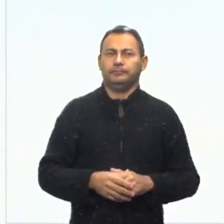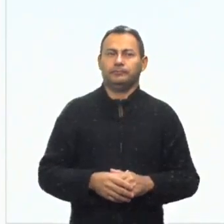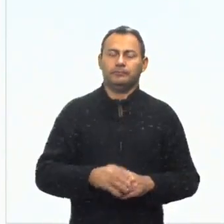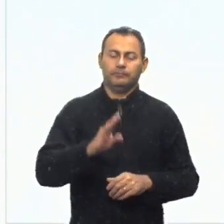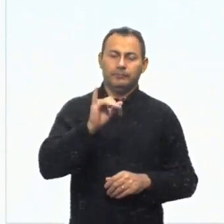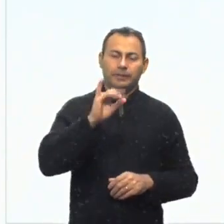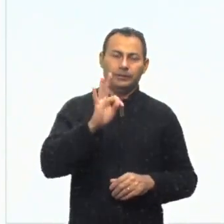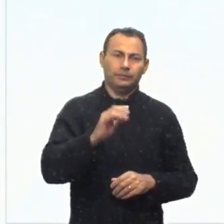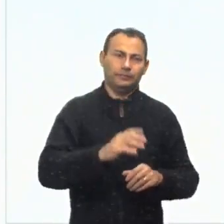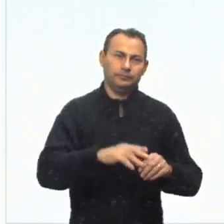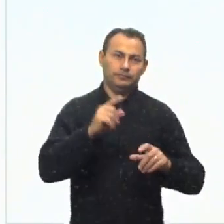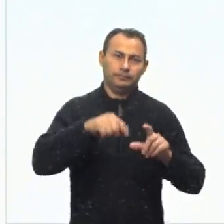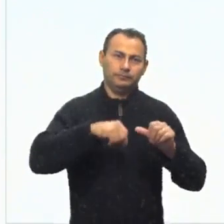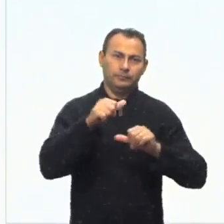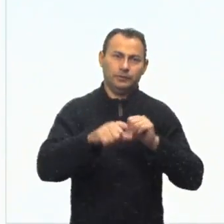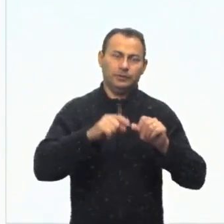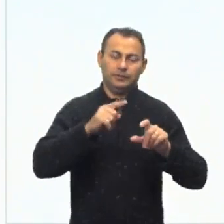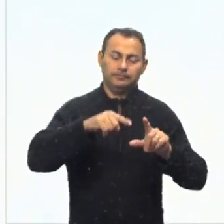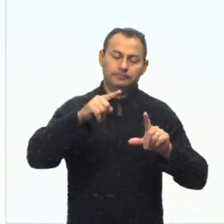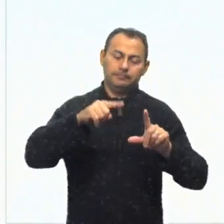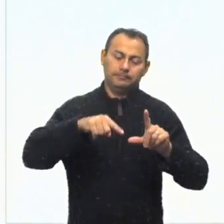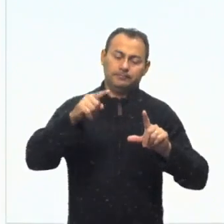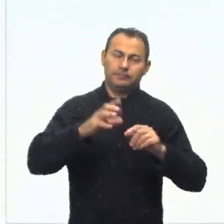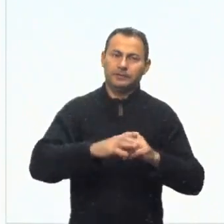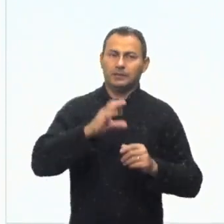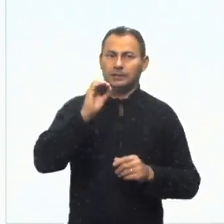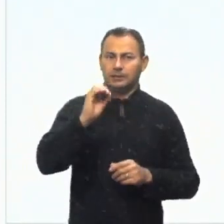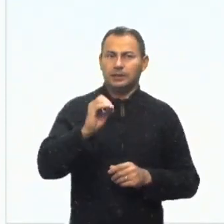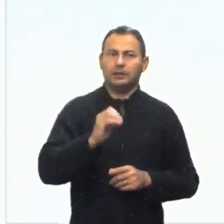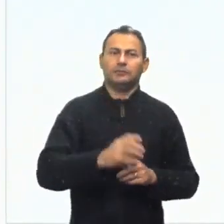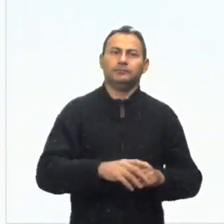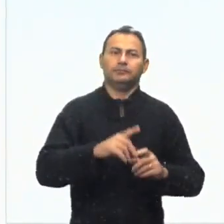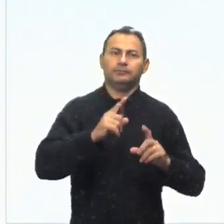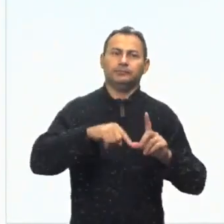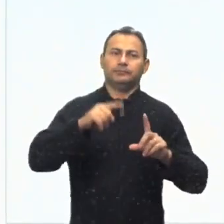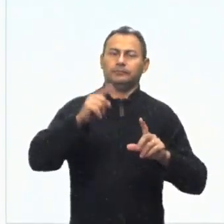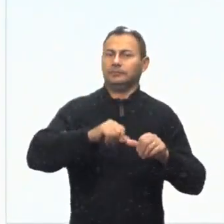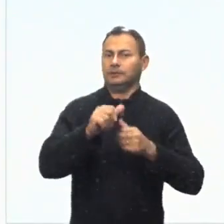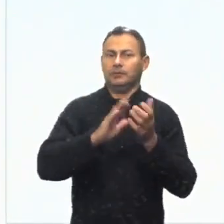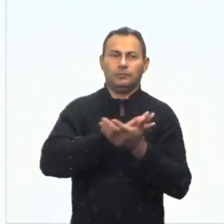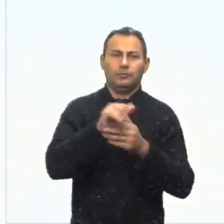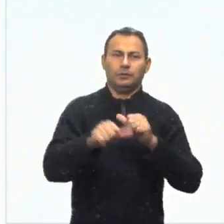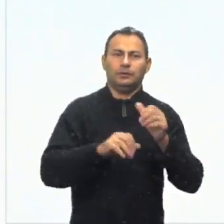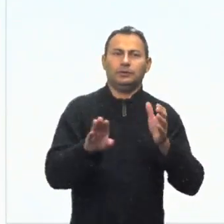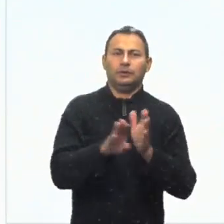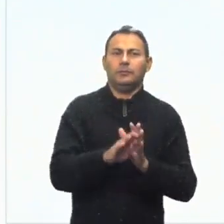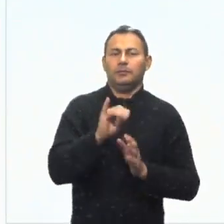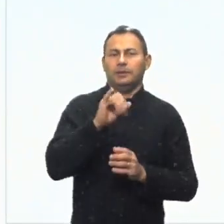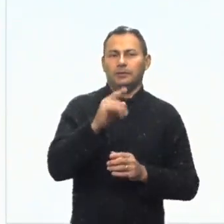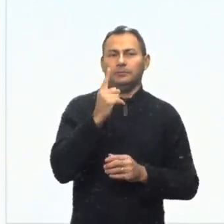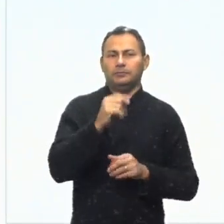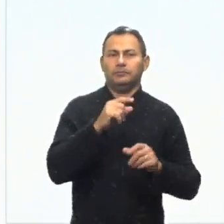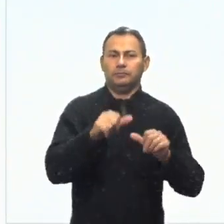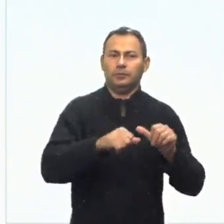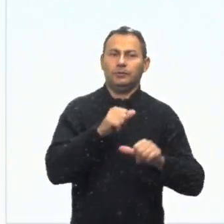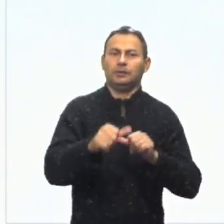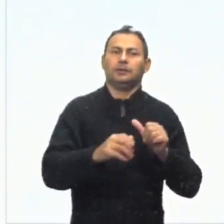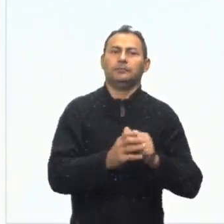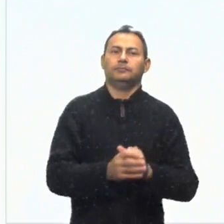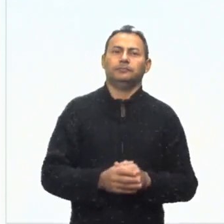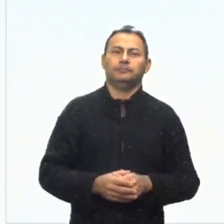Bit 1, a portadora muda. Quando o bit é 0, a fase não muda. Chegou em um bit 1, a fase